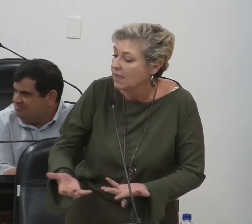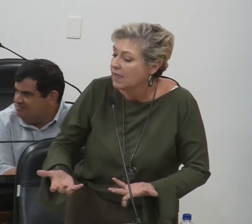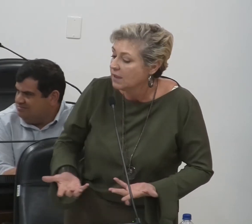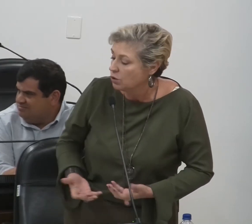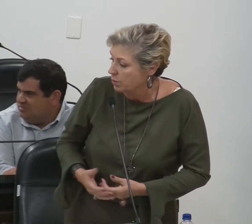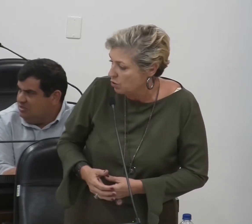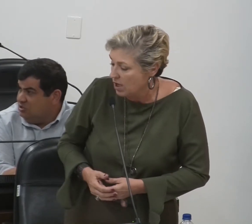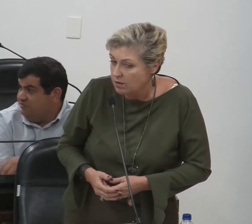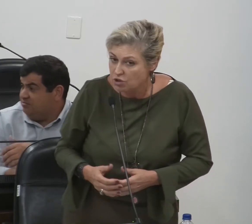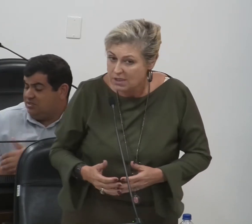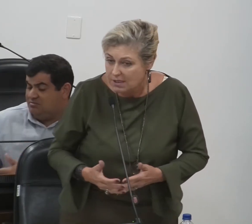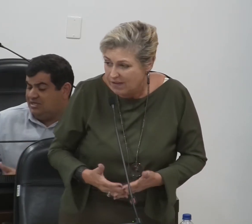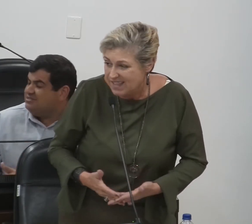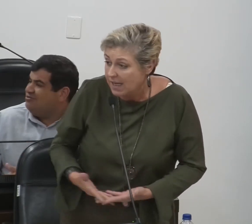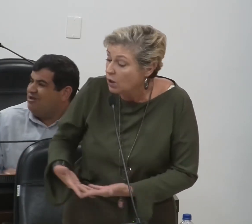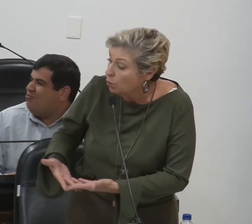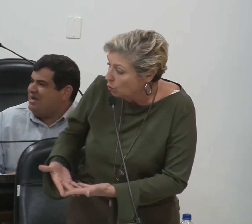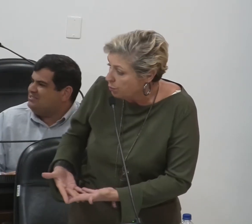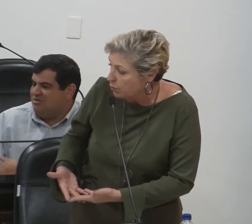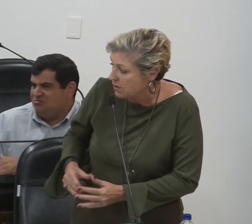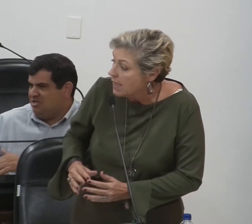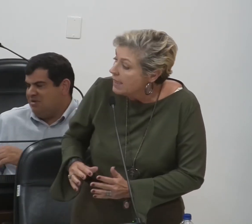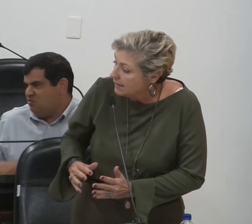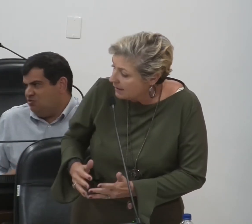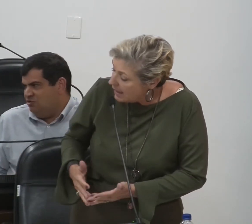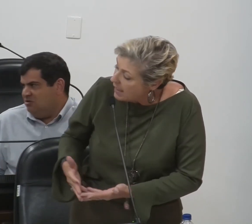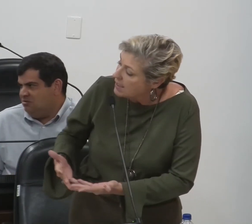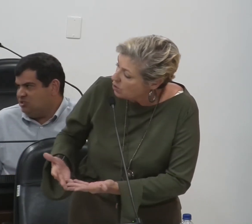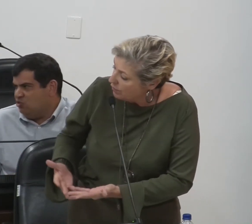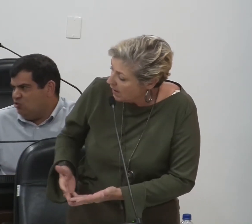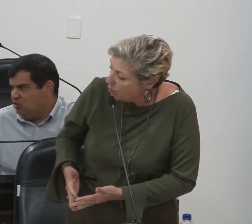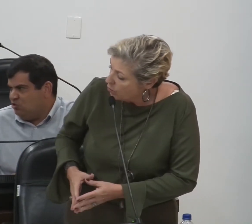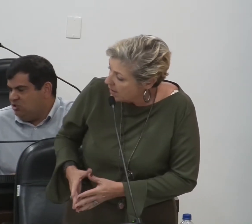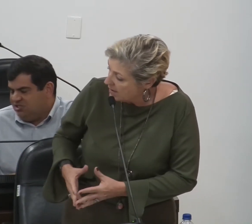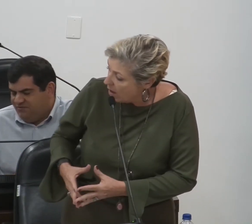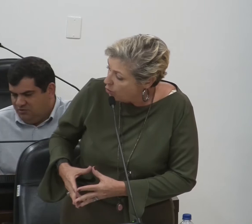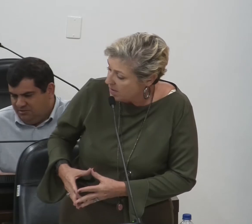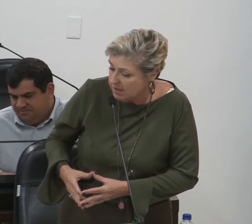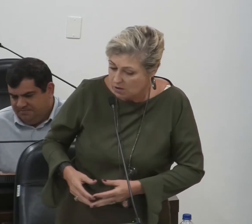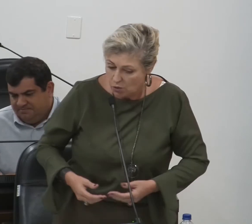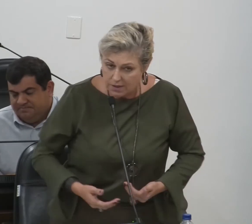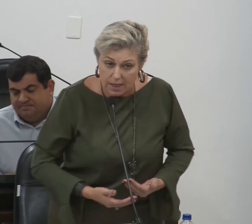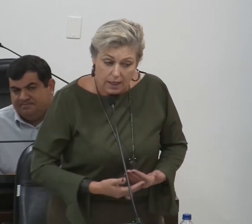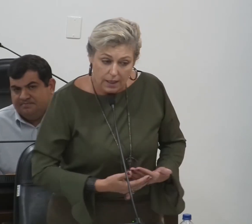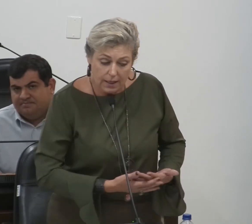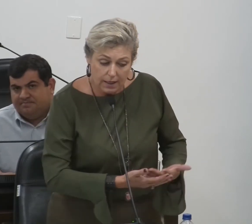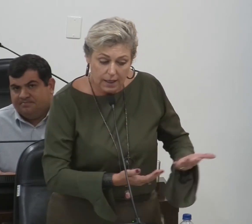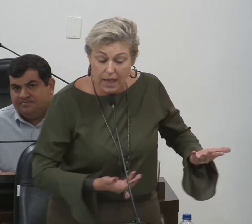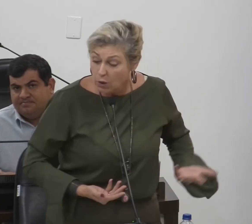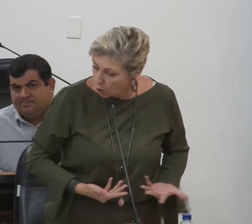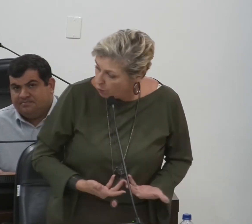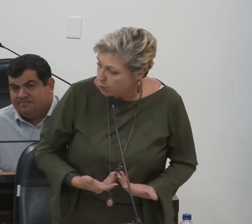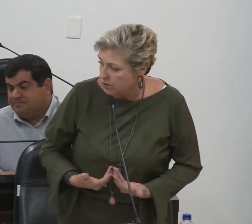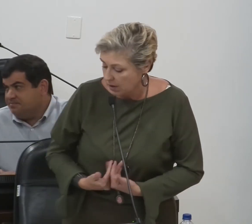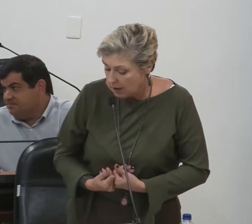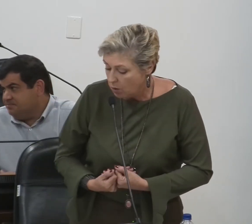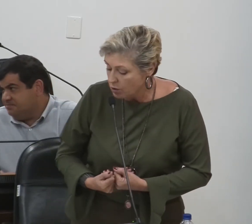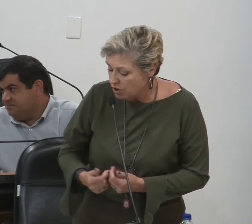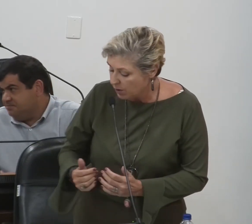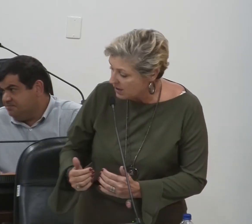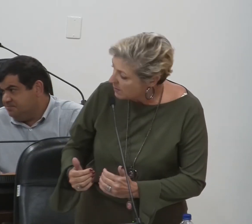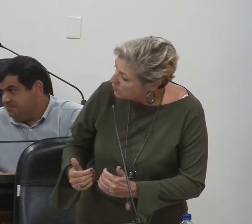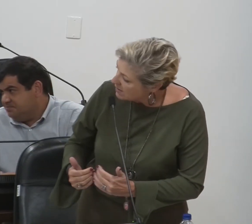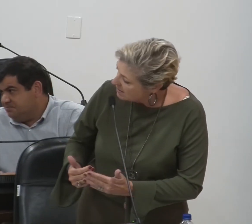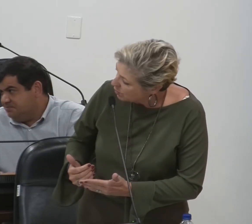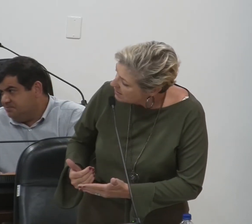está se criando um projeto de se fazer em grupos, tentar resolver algumas questões em grupos,